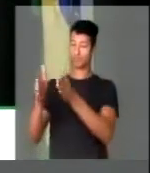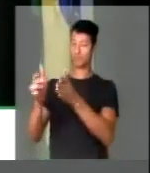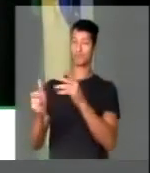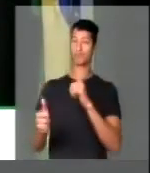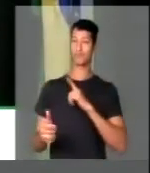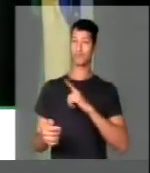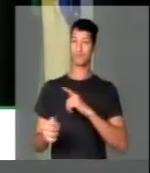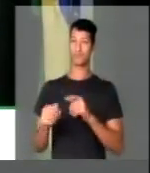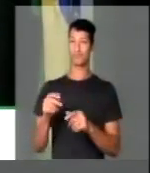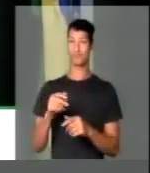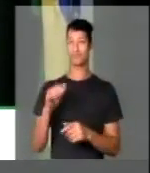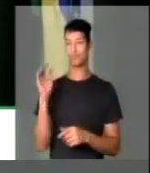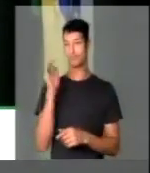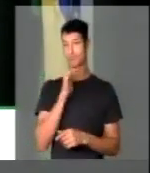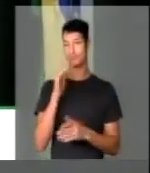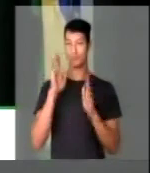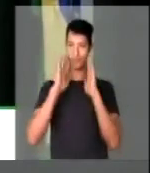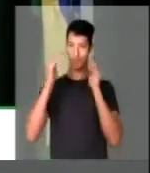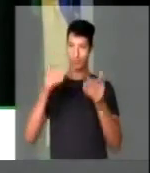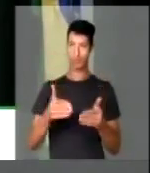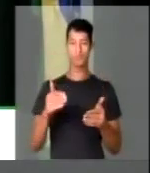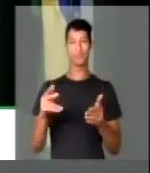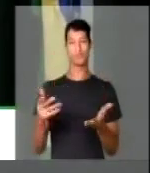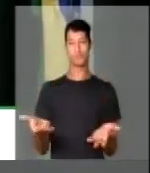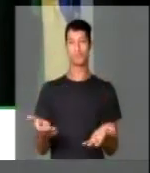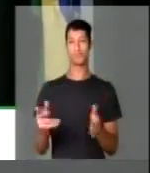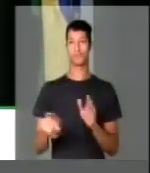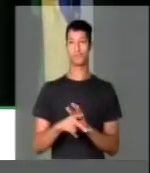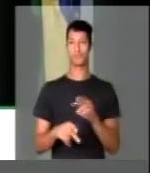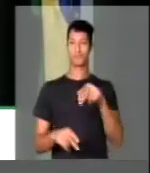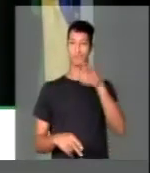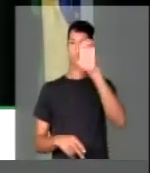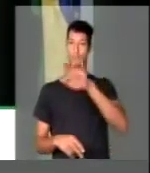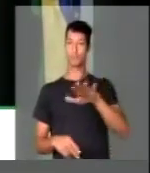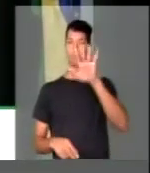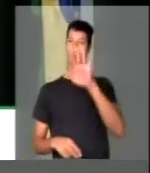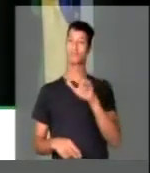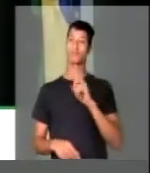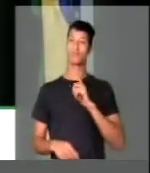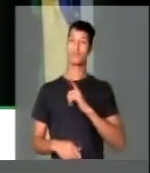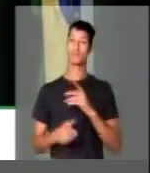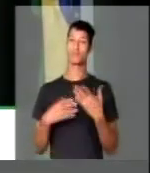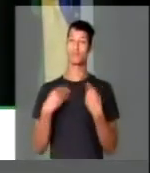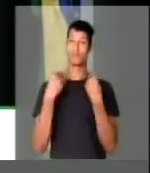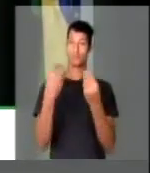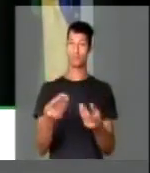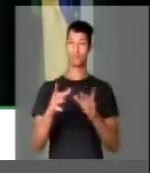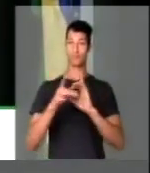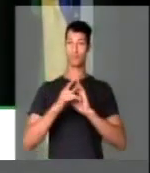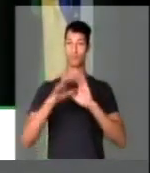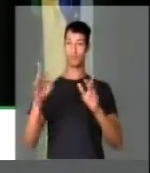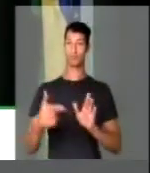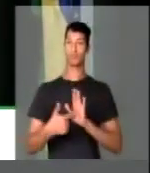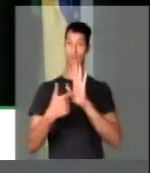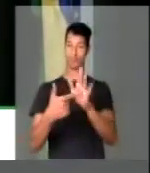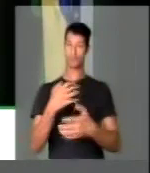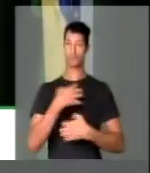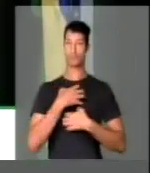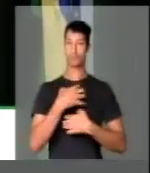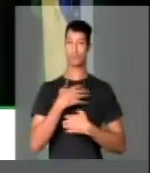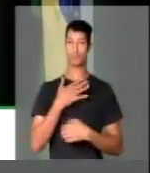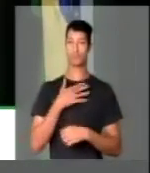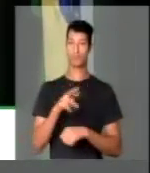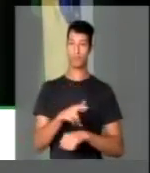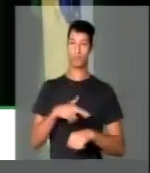Ele que tem tanto apreço, tem se dedicado tanto ao Nordeste, tem dado a demonstração de sensibilidade com a